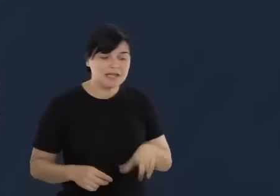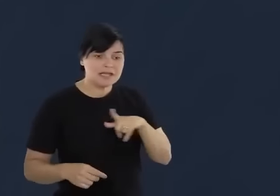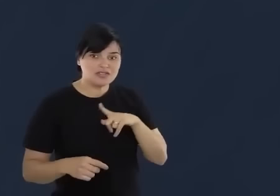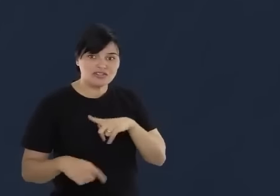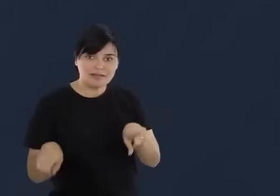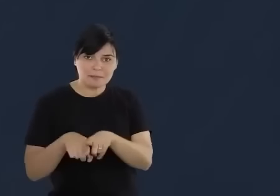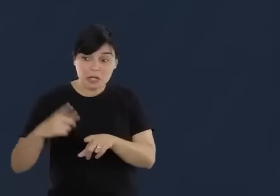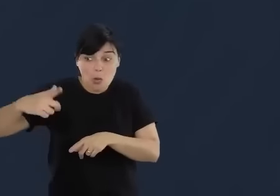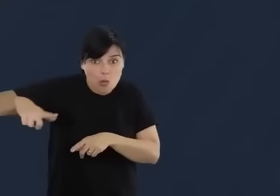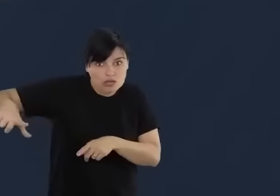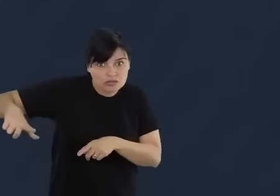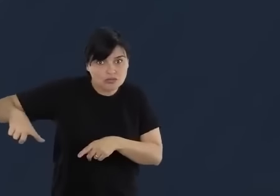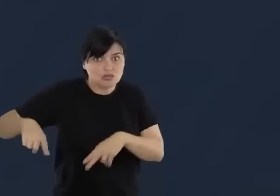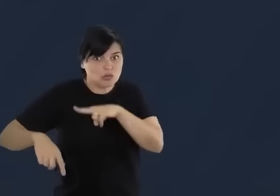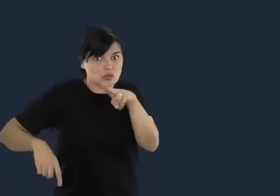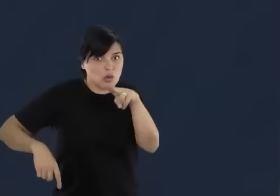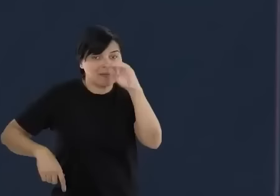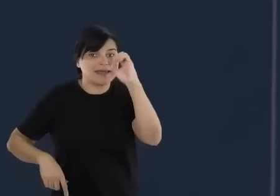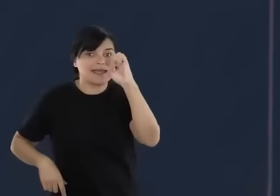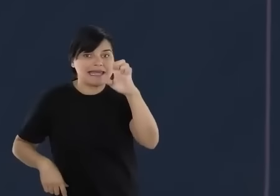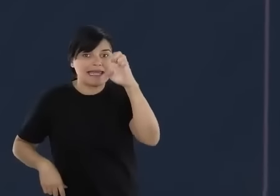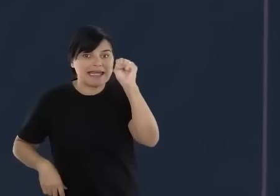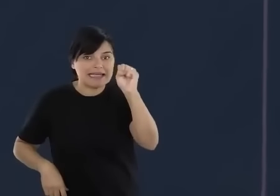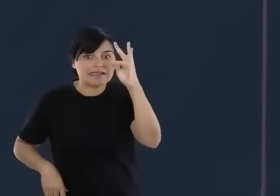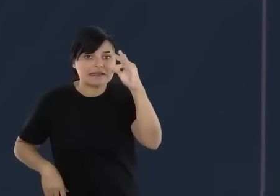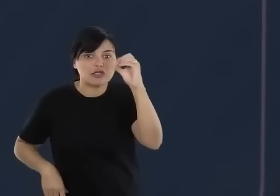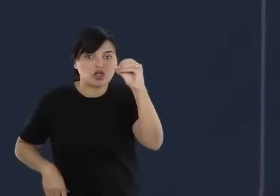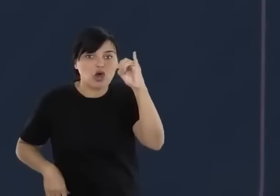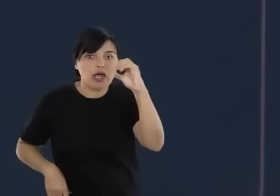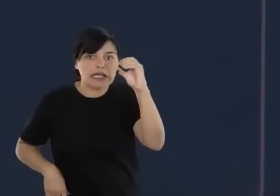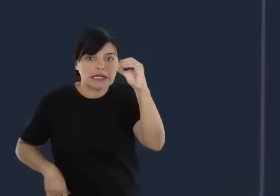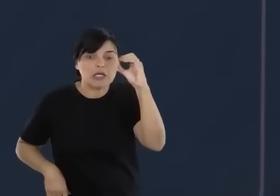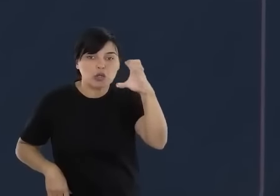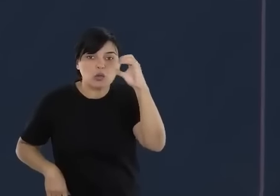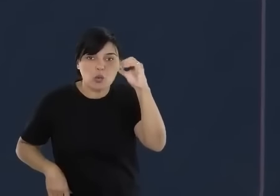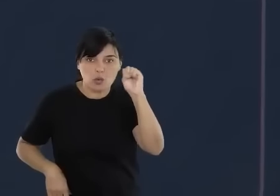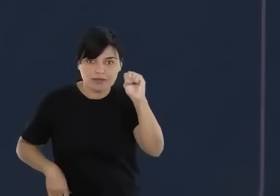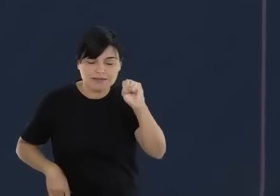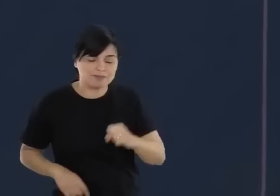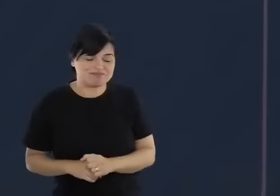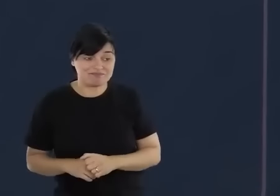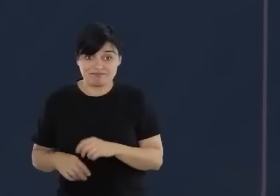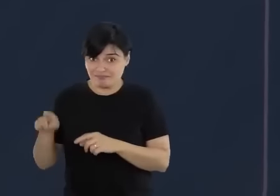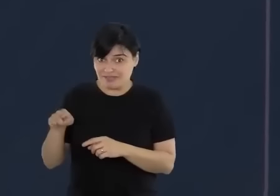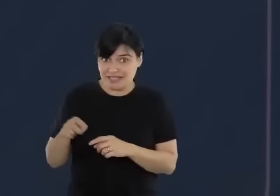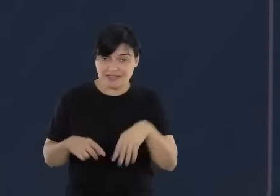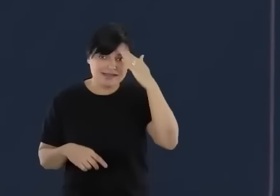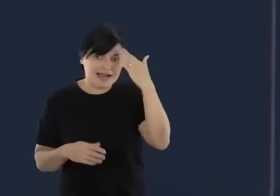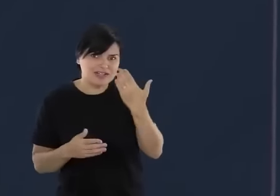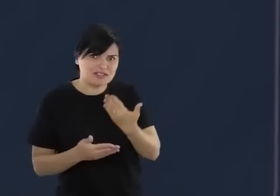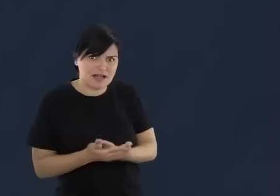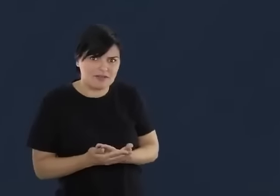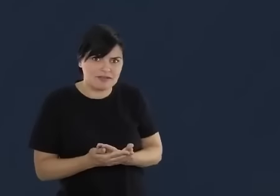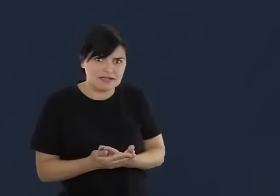historicos eram fatalistas os estóicos eram teístas os históricos acreditavam que nós estamos marcados